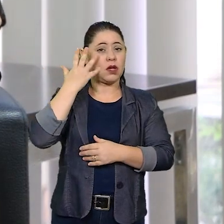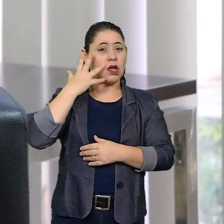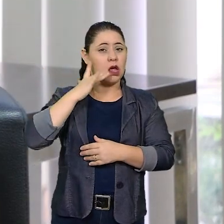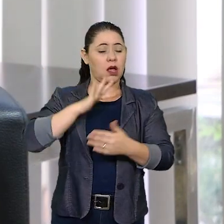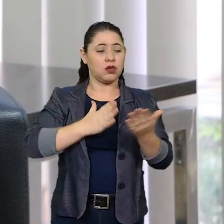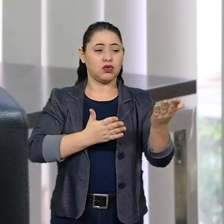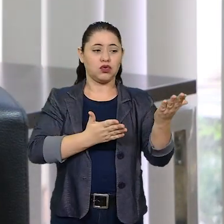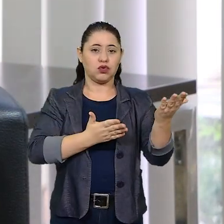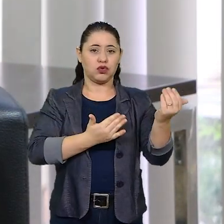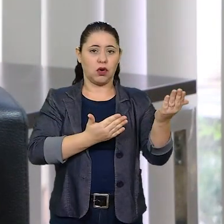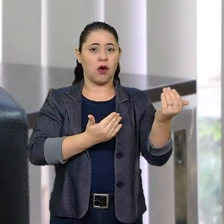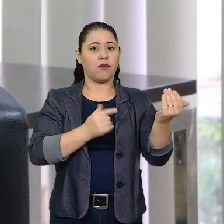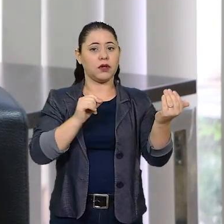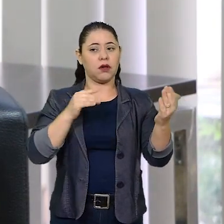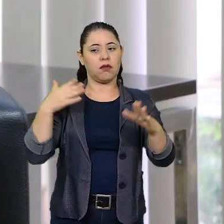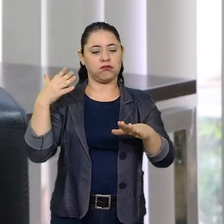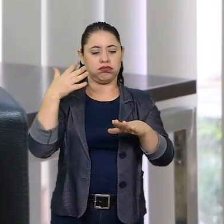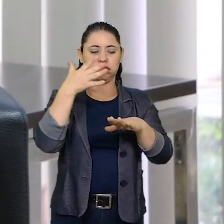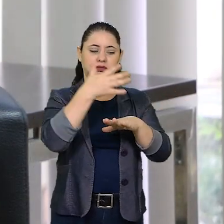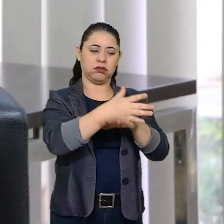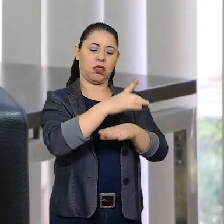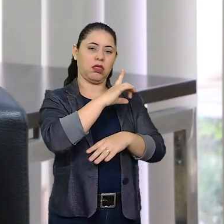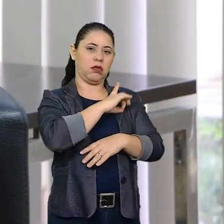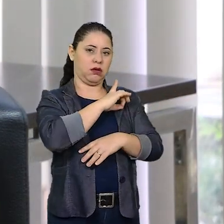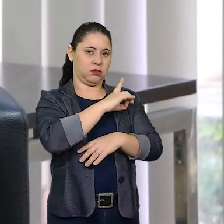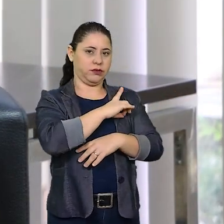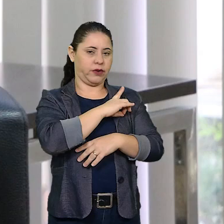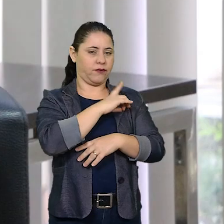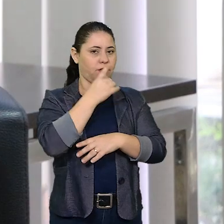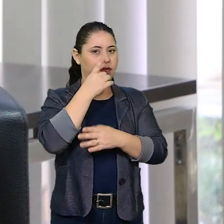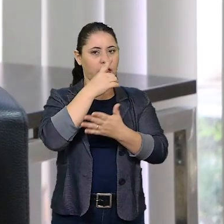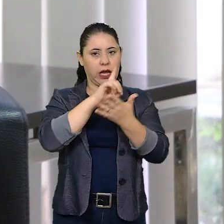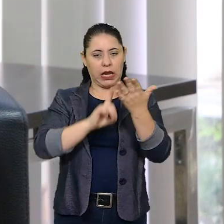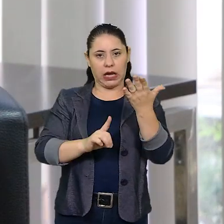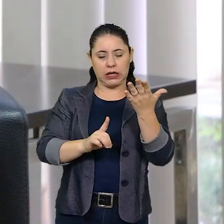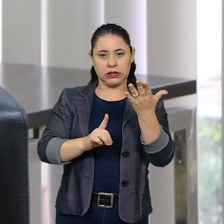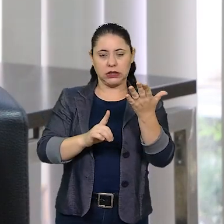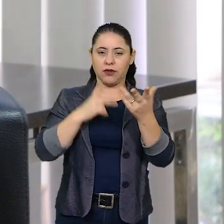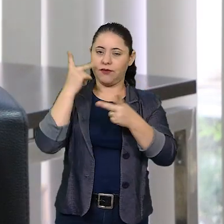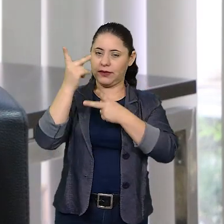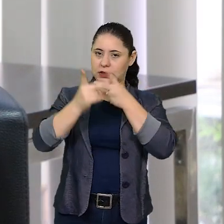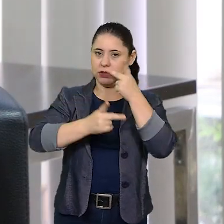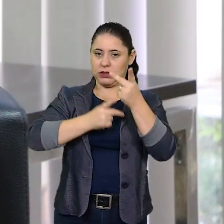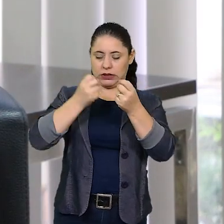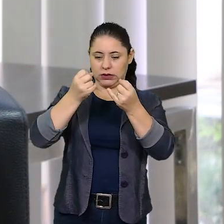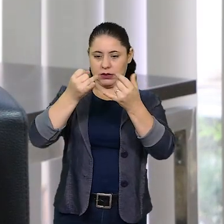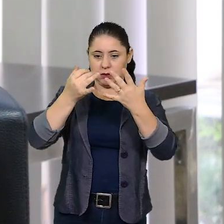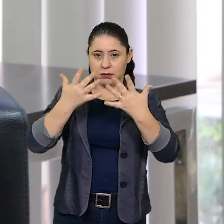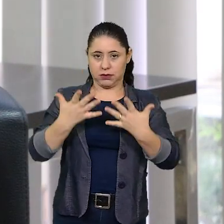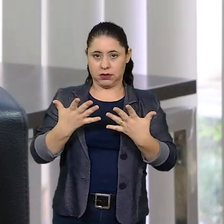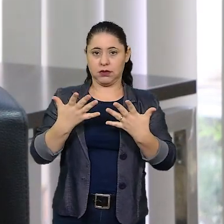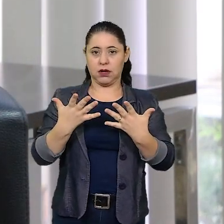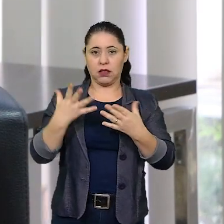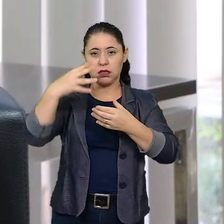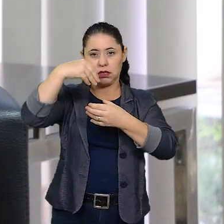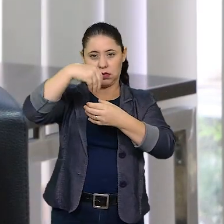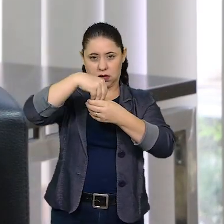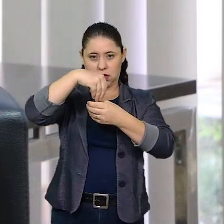Antigamente, uma criança ou um adolescente que fosse prestar um depoimento, prestar declarações